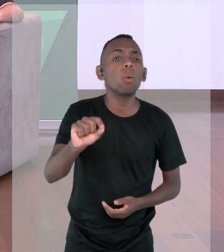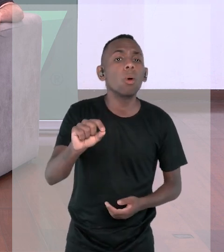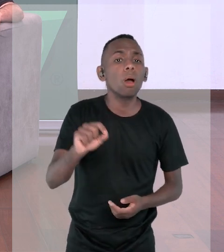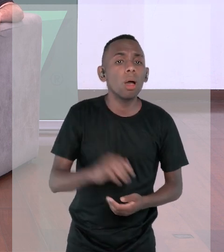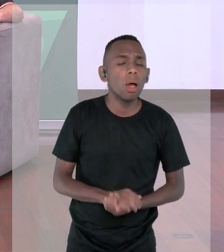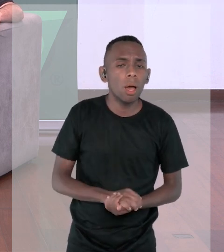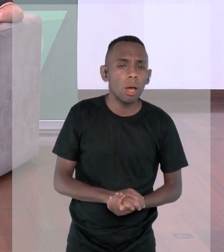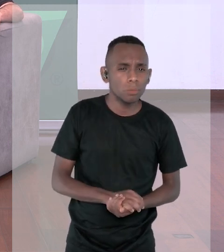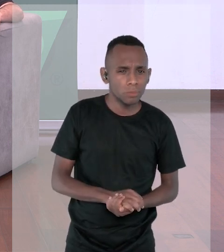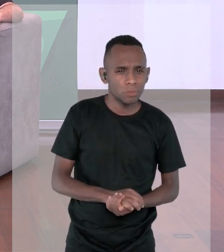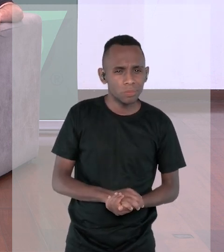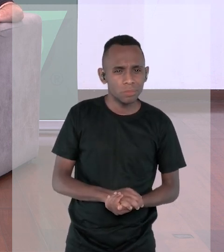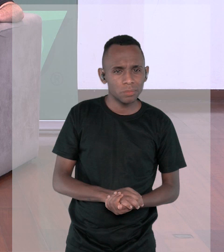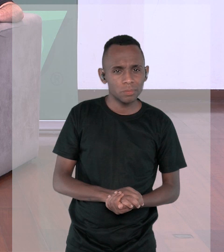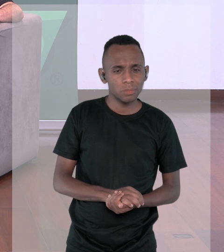Pedro?